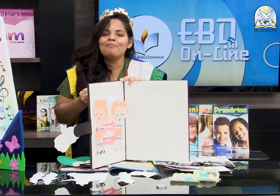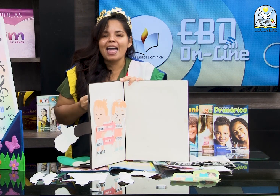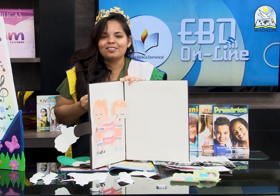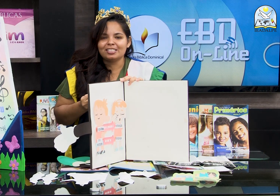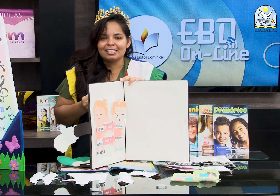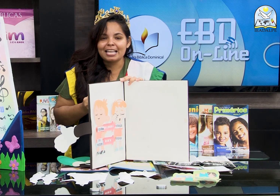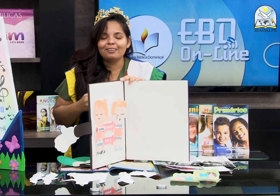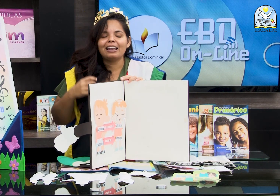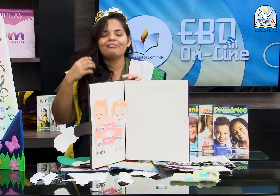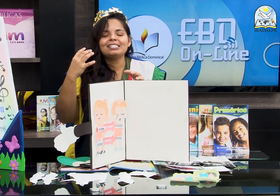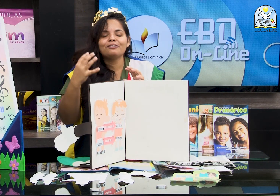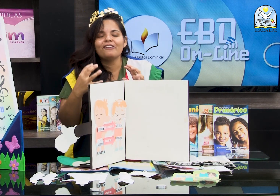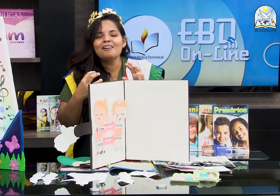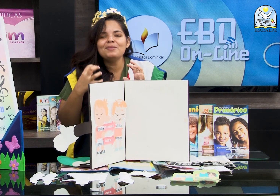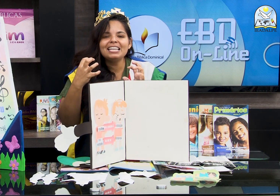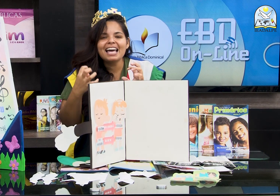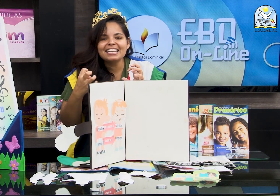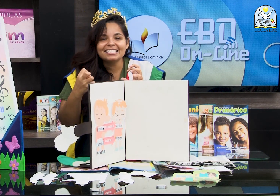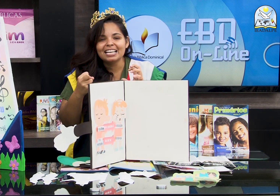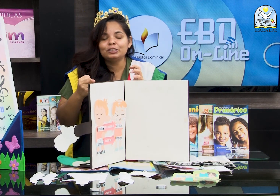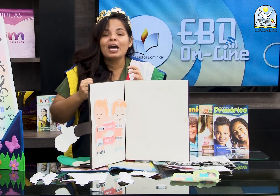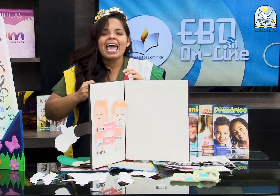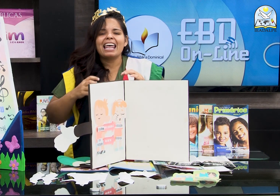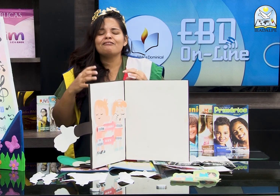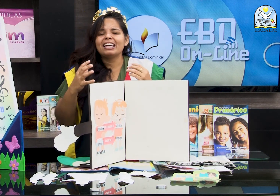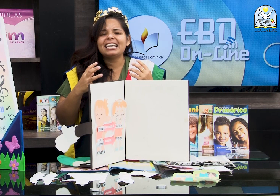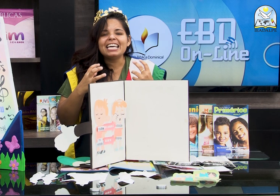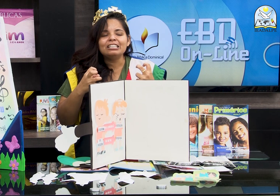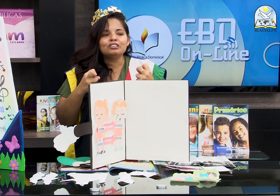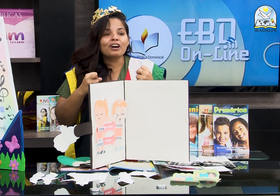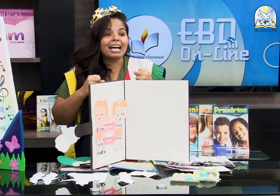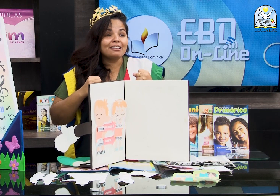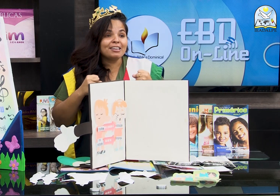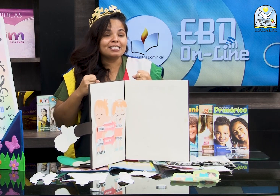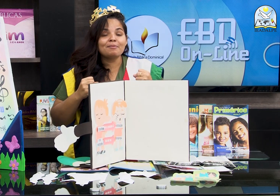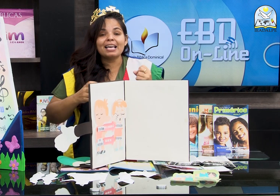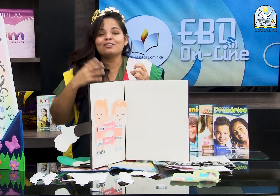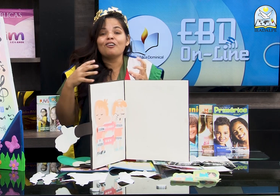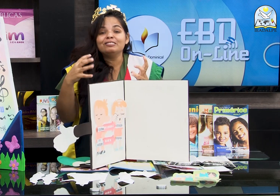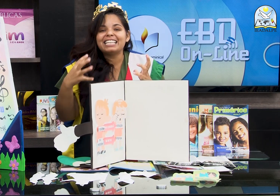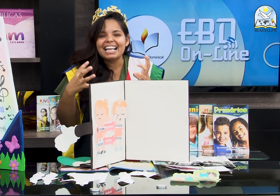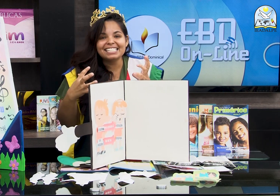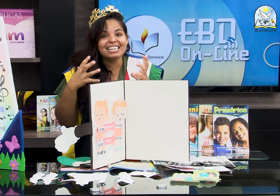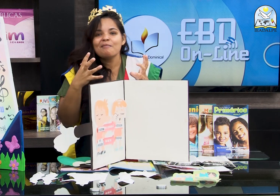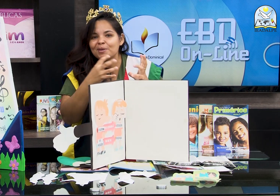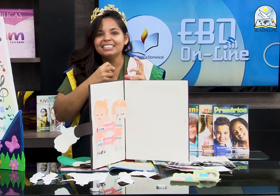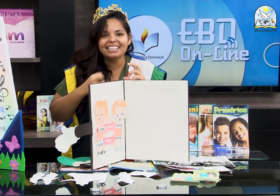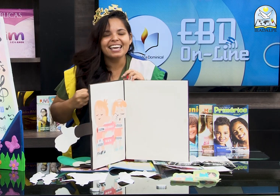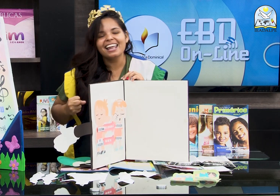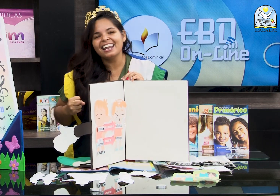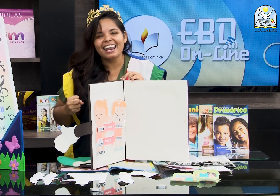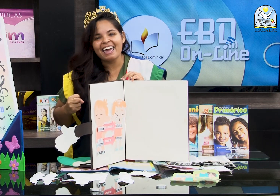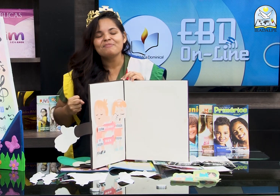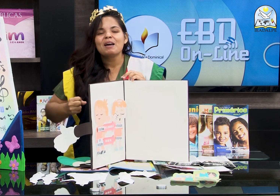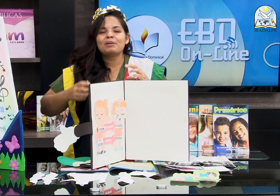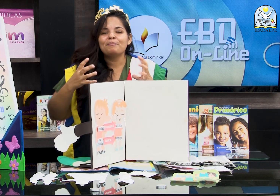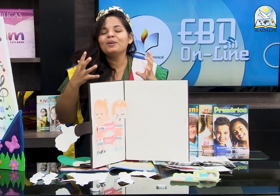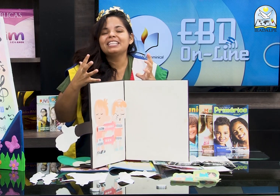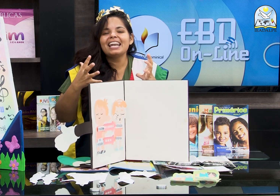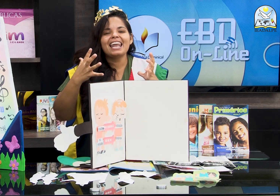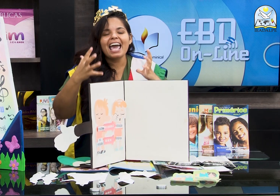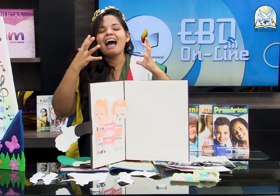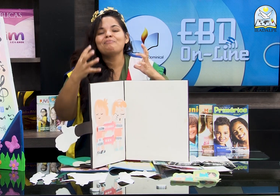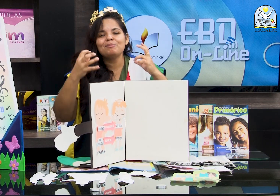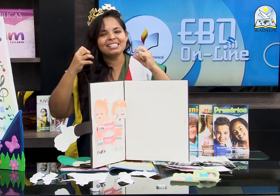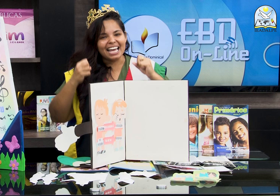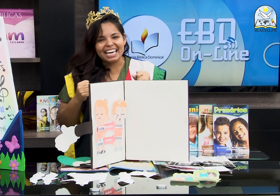criança repete, tá certo? Ela vai se familiarizando, ela vai criando cada vez mais vontade de aprender a ler, para